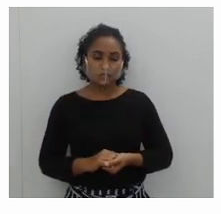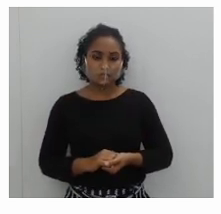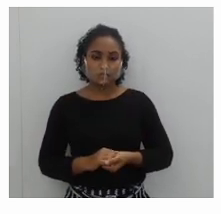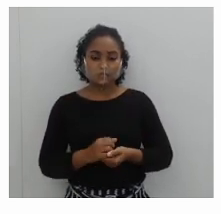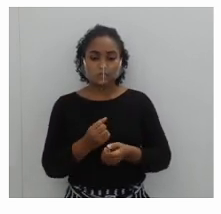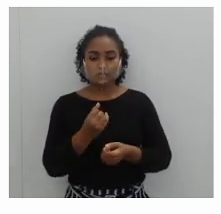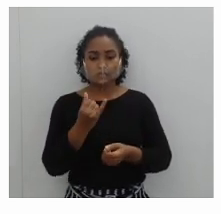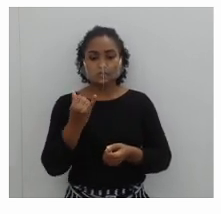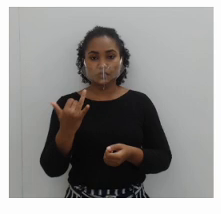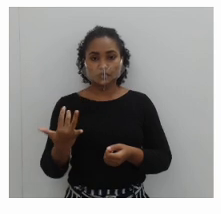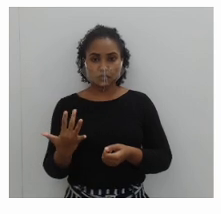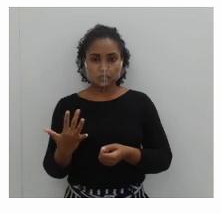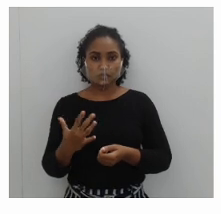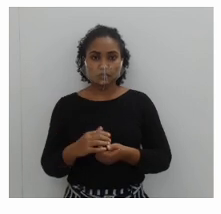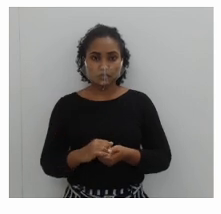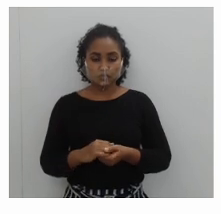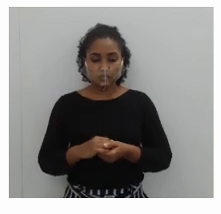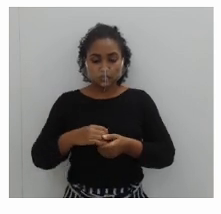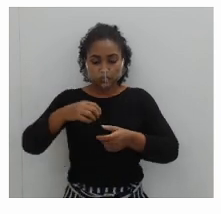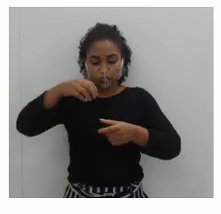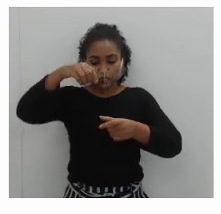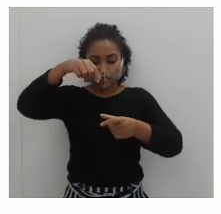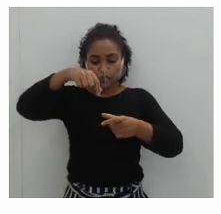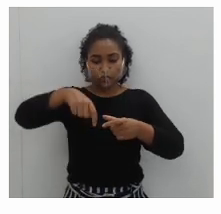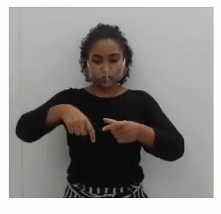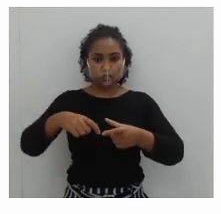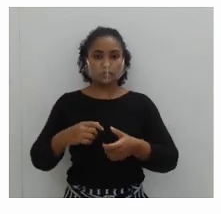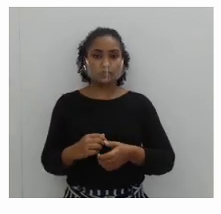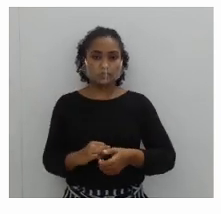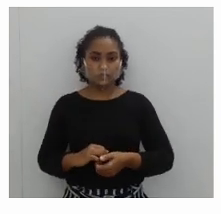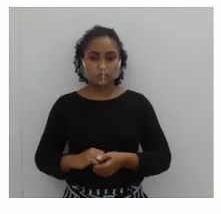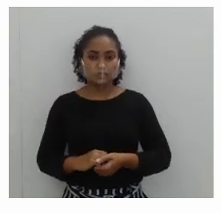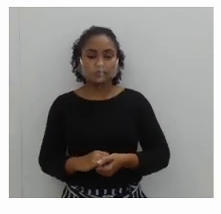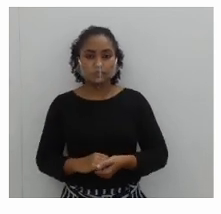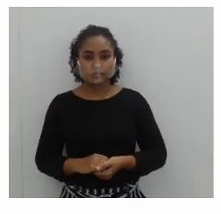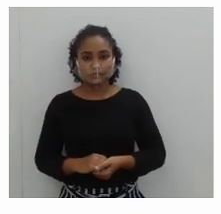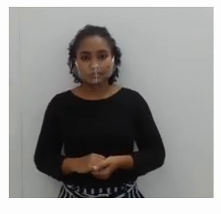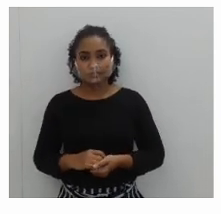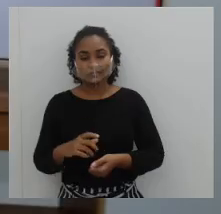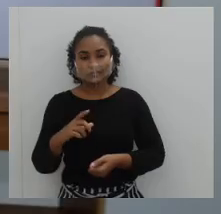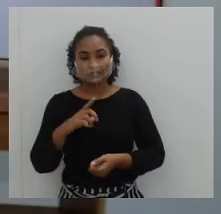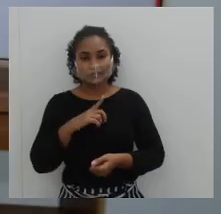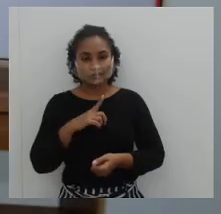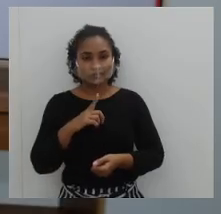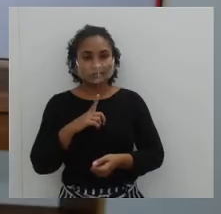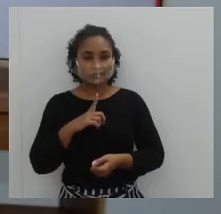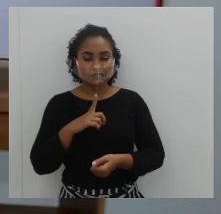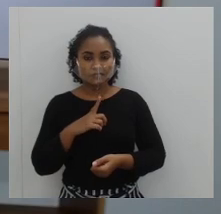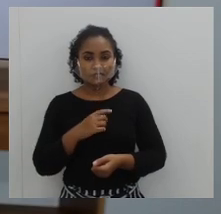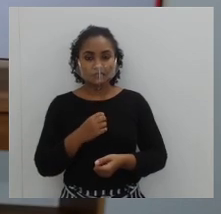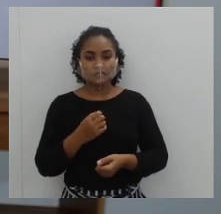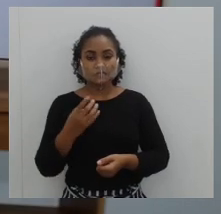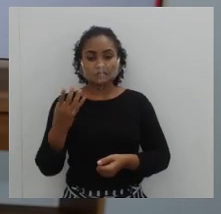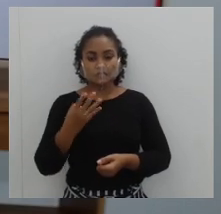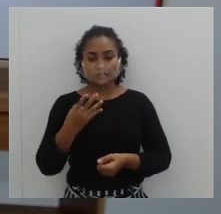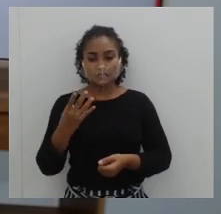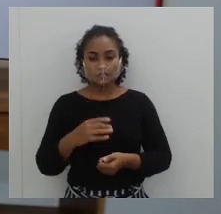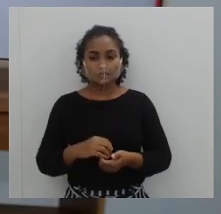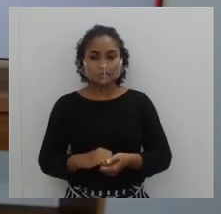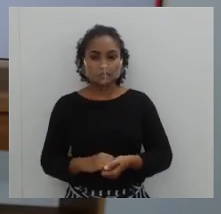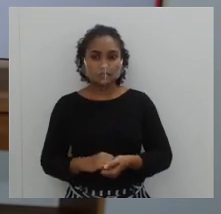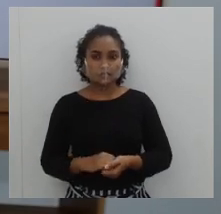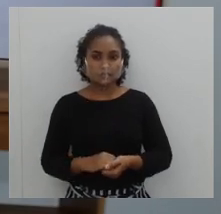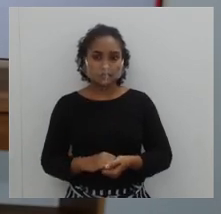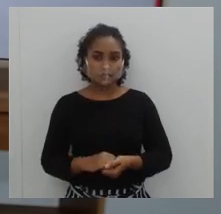as faces do furo, que é o paralelepípedo. Tem 4 faces também.